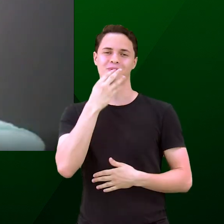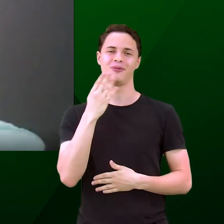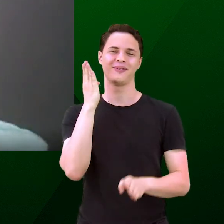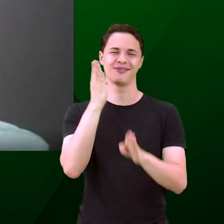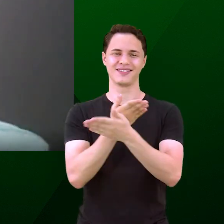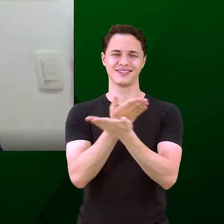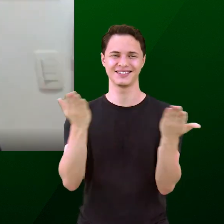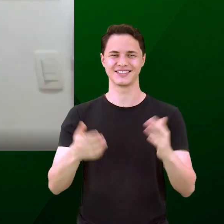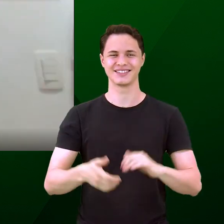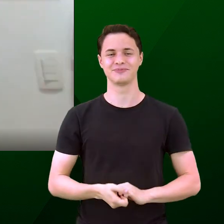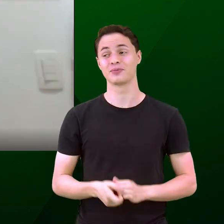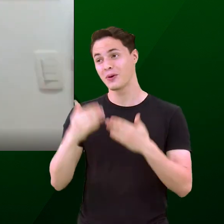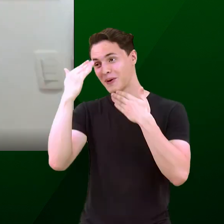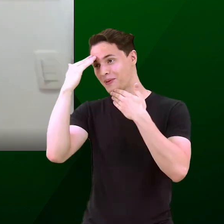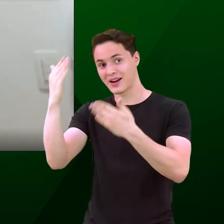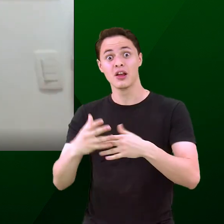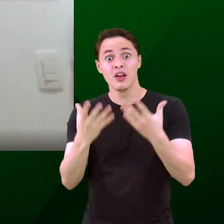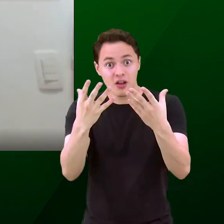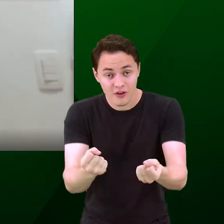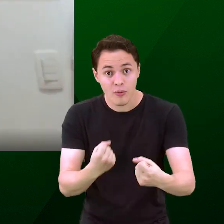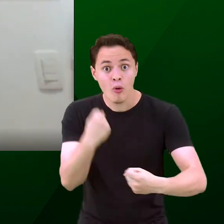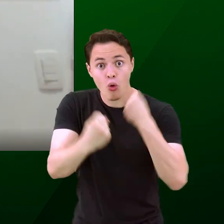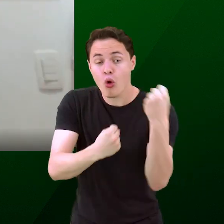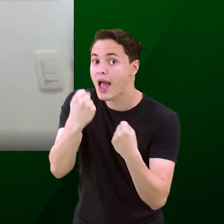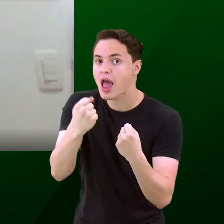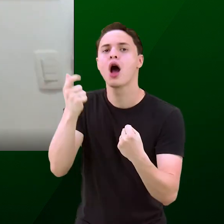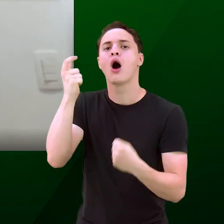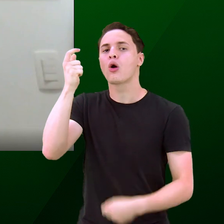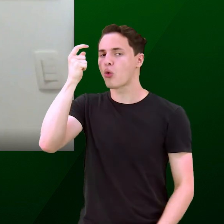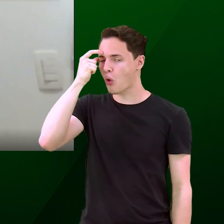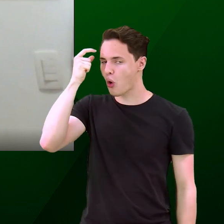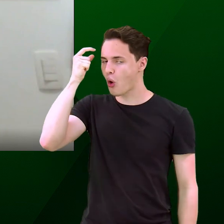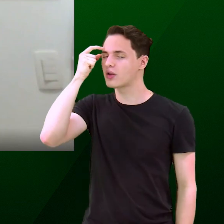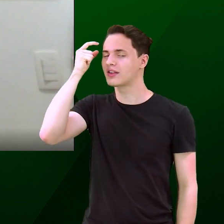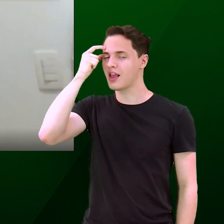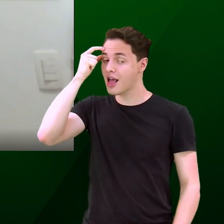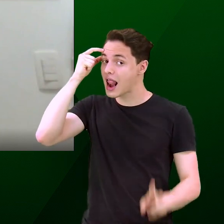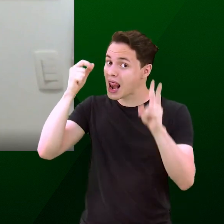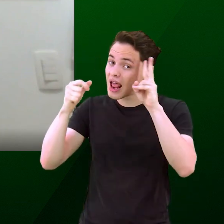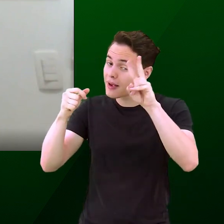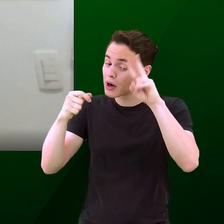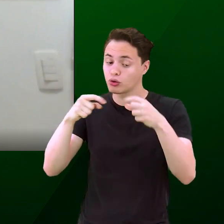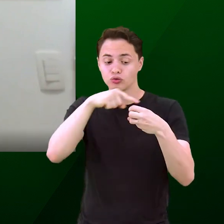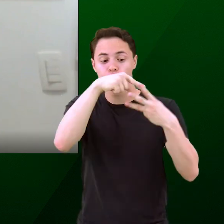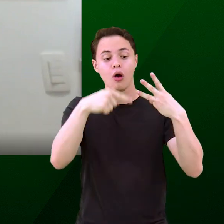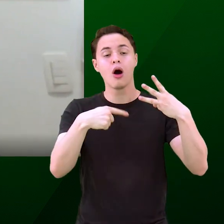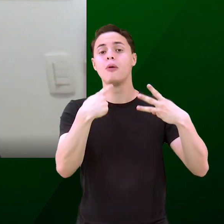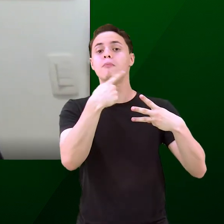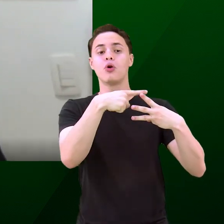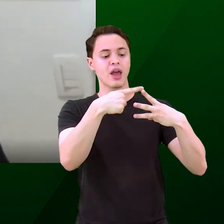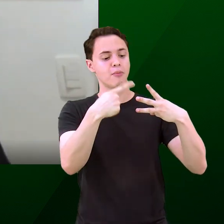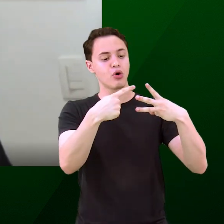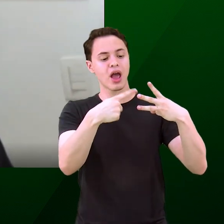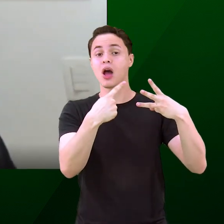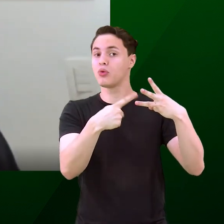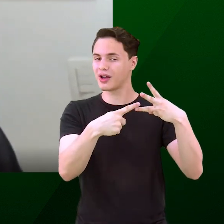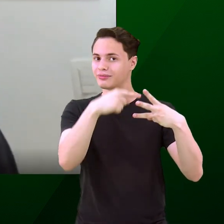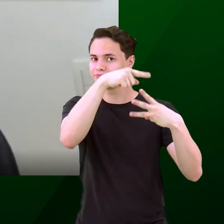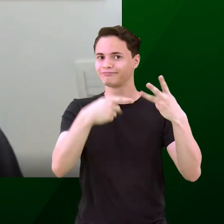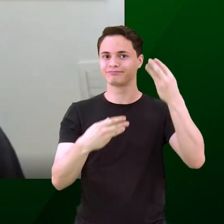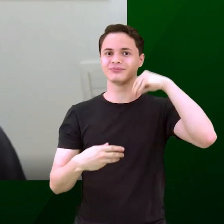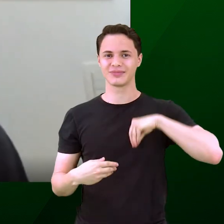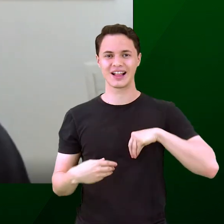não sobrecarrega o teu quadril. Tá? Correr sentado, que eles falam, né? Sem inclinação, retinho. Não é bom também, porque você